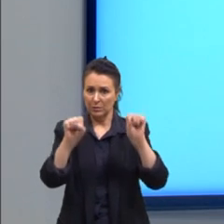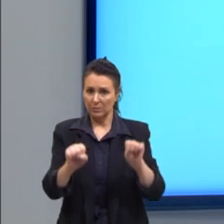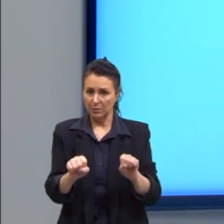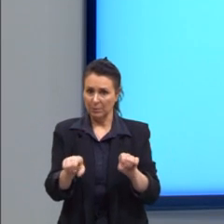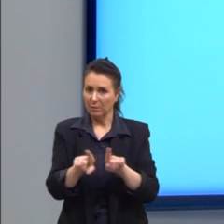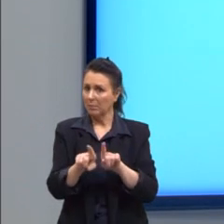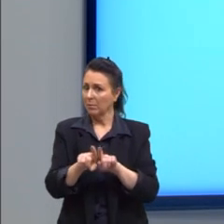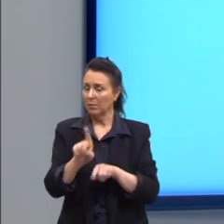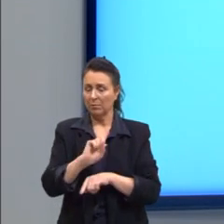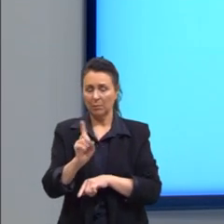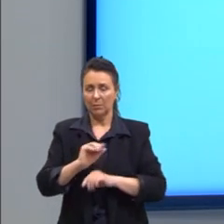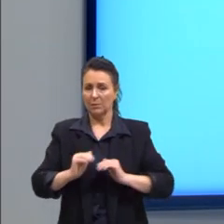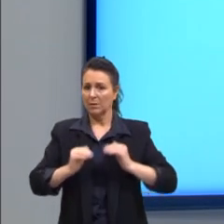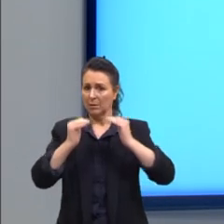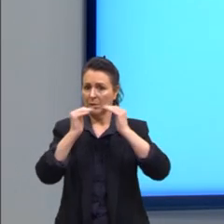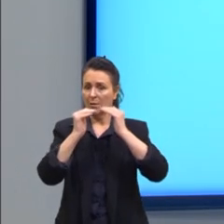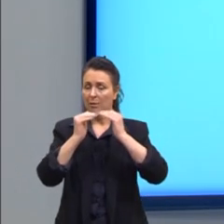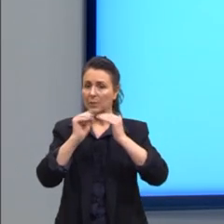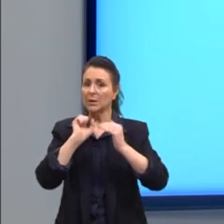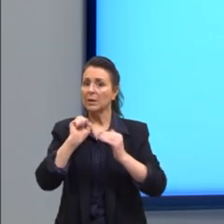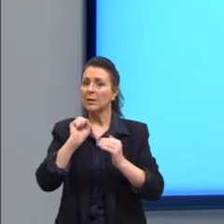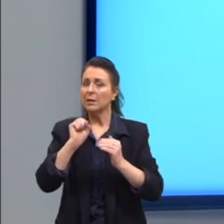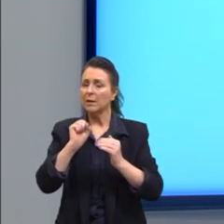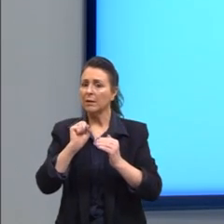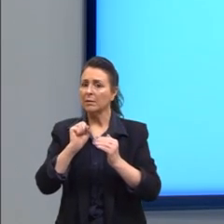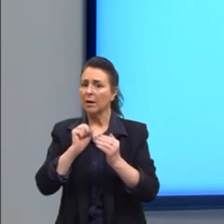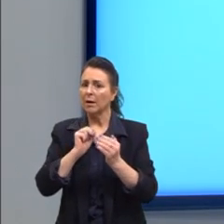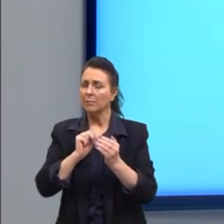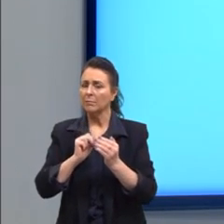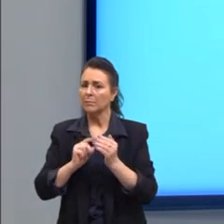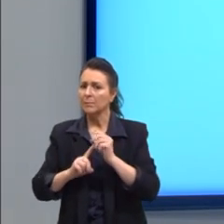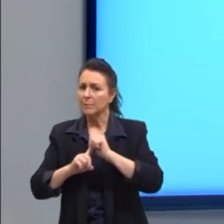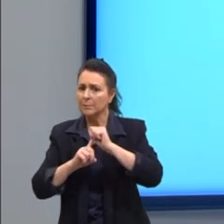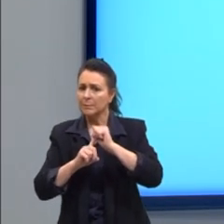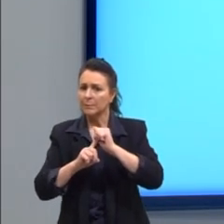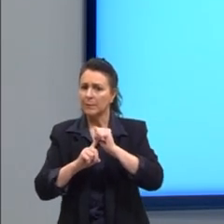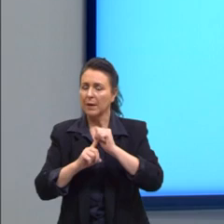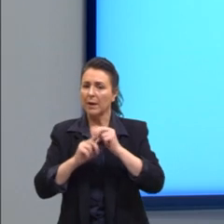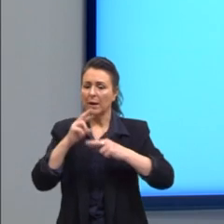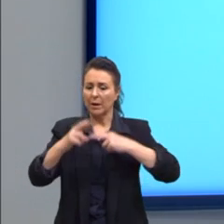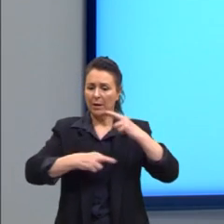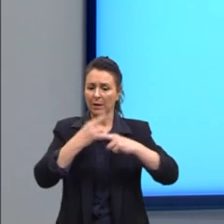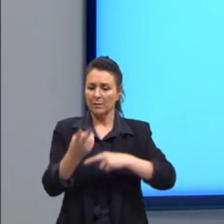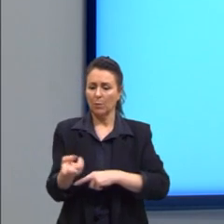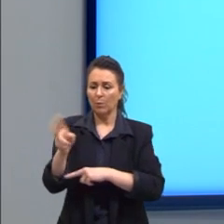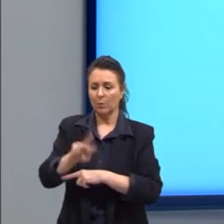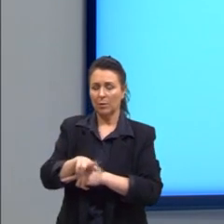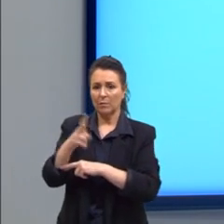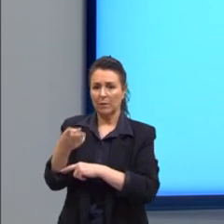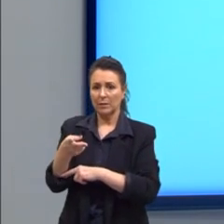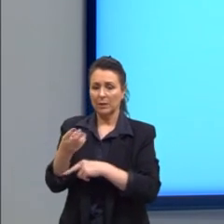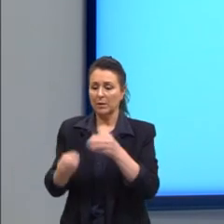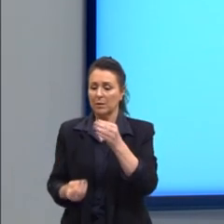também não vai estar em equilíbrio e quem vai estar predominando é a reação inversa tá que é os produtos formando